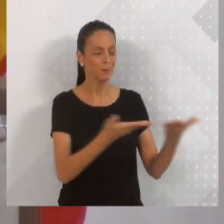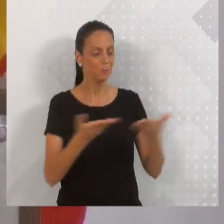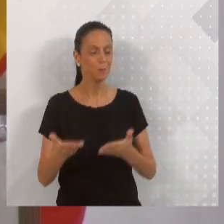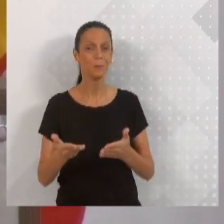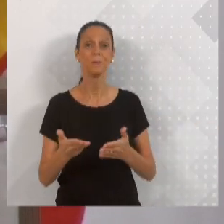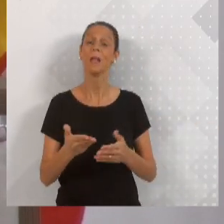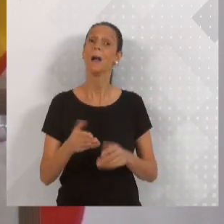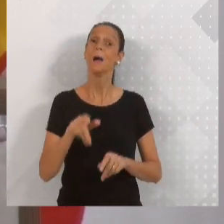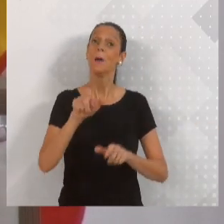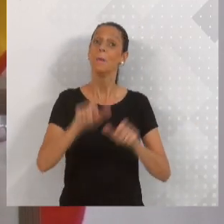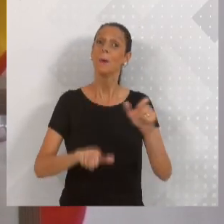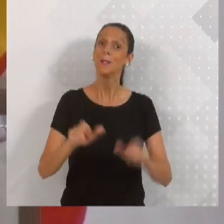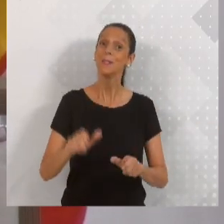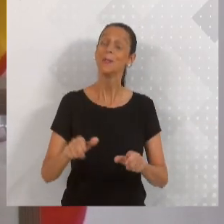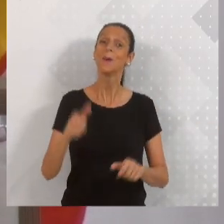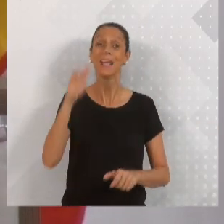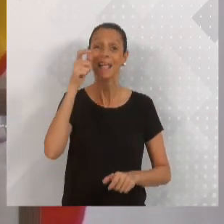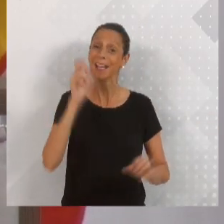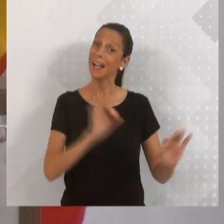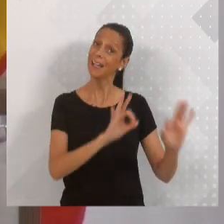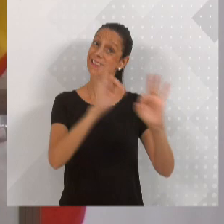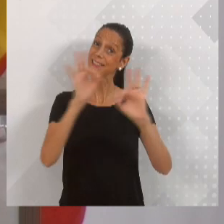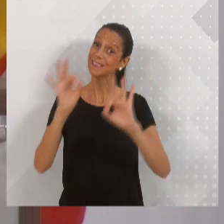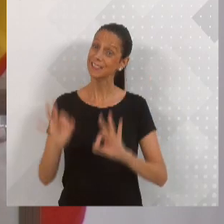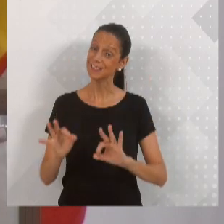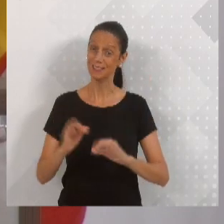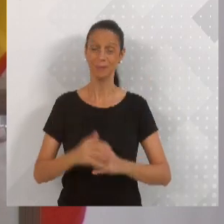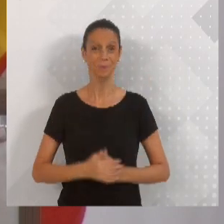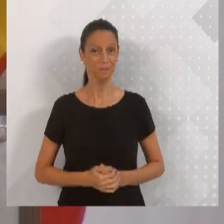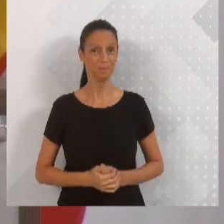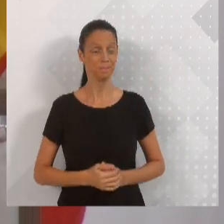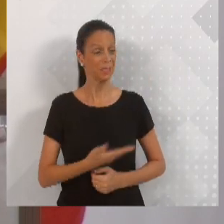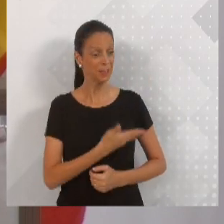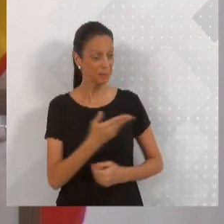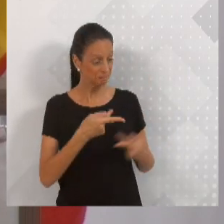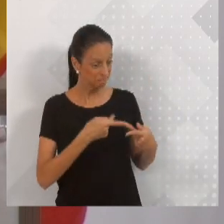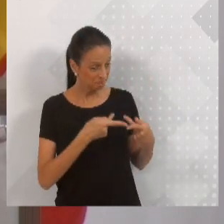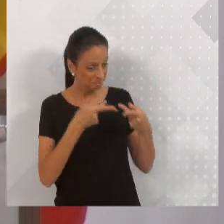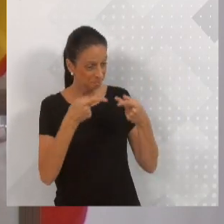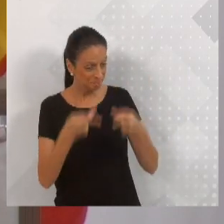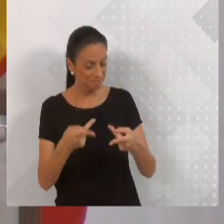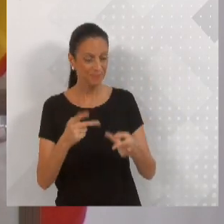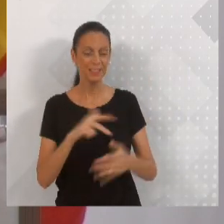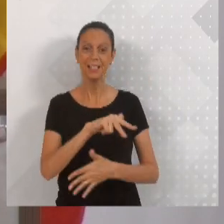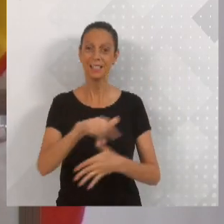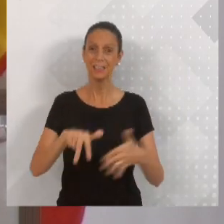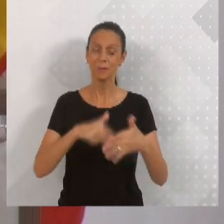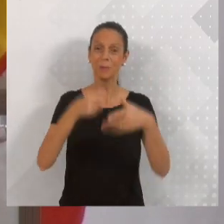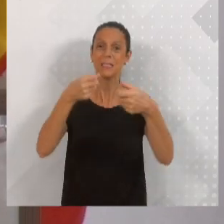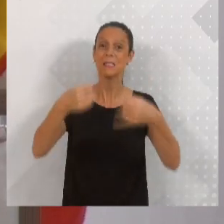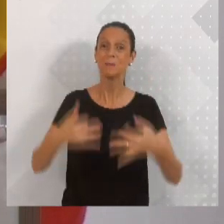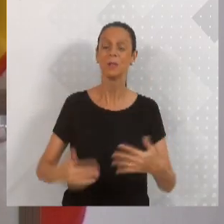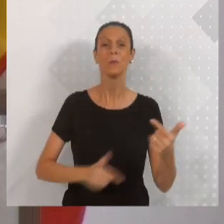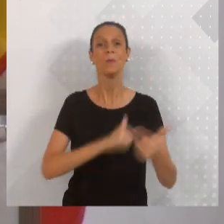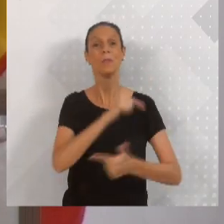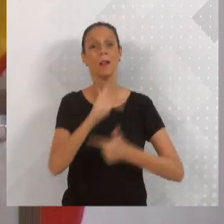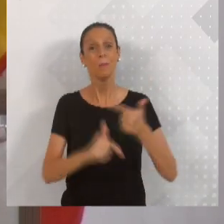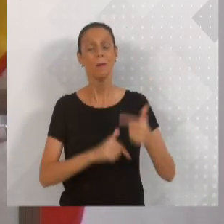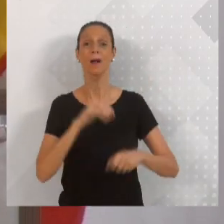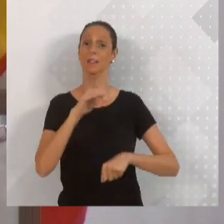assiste eh a gente foi convidado aí para falar um pouco sobre os trabalhos desenvolvidos